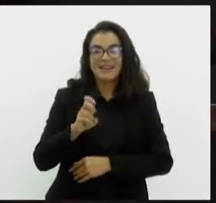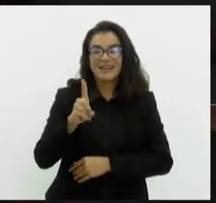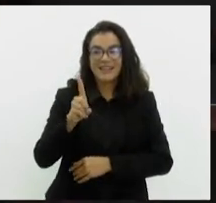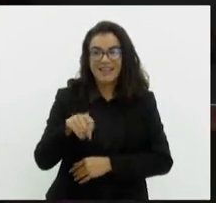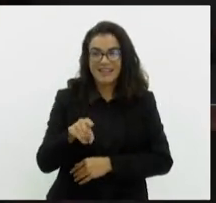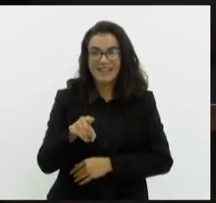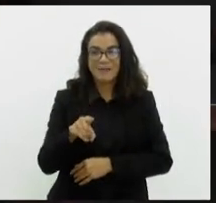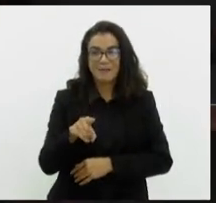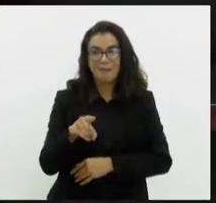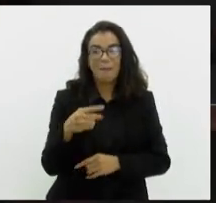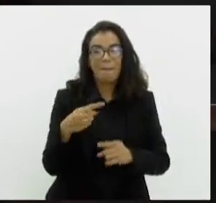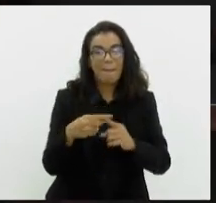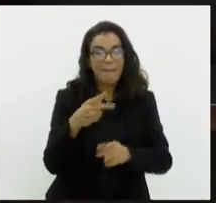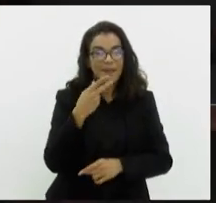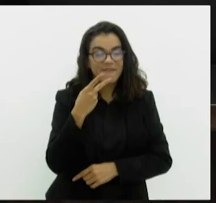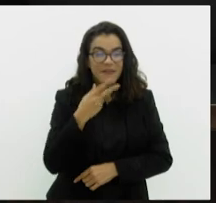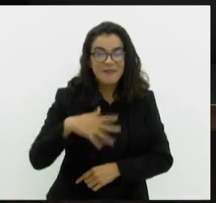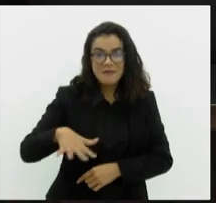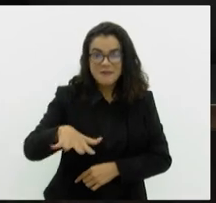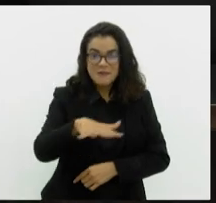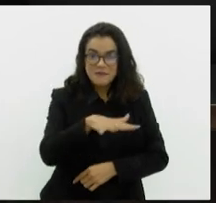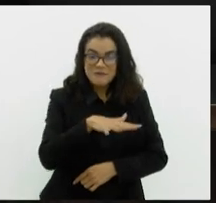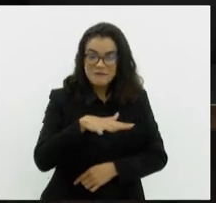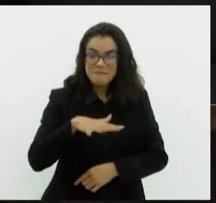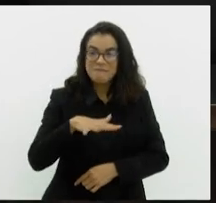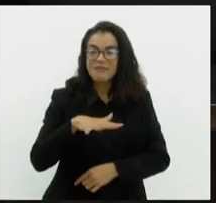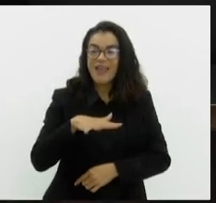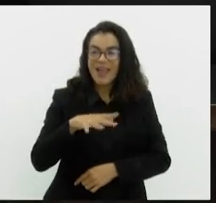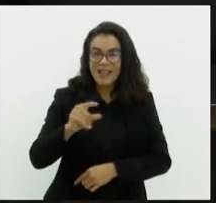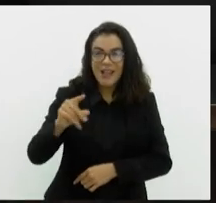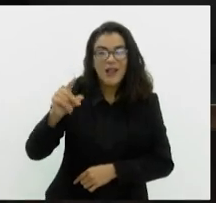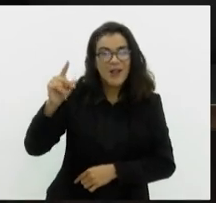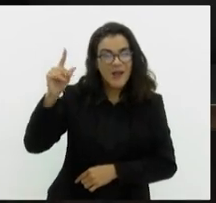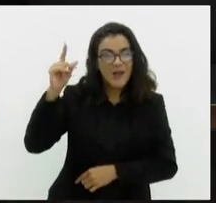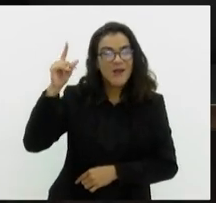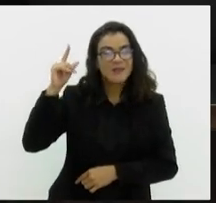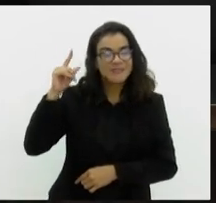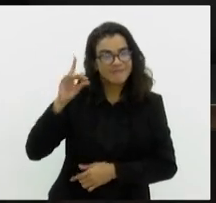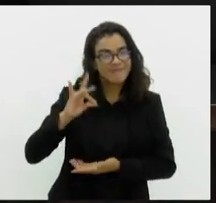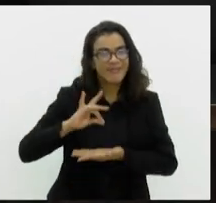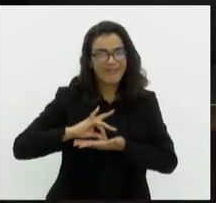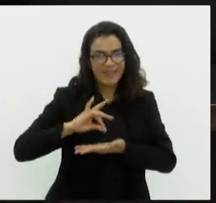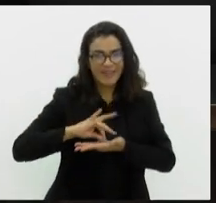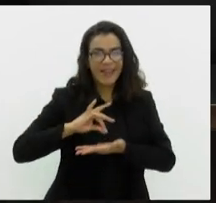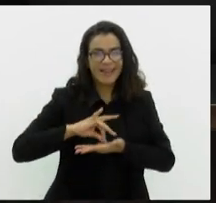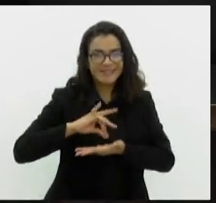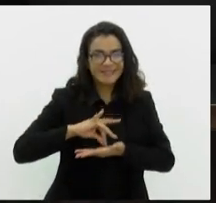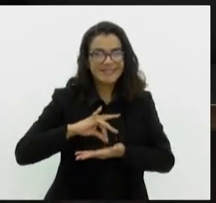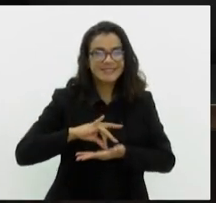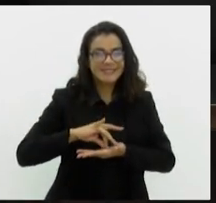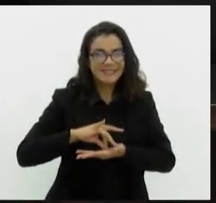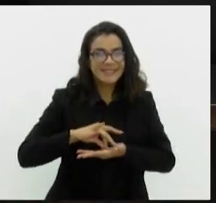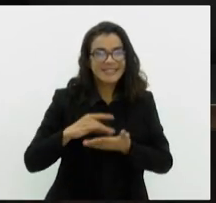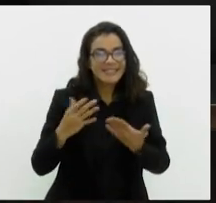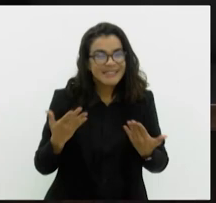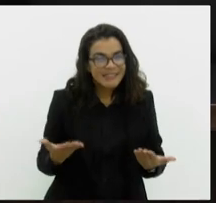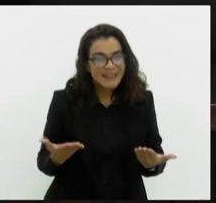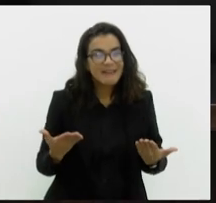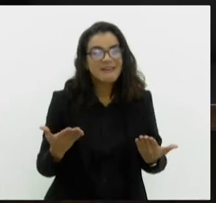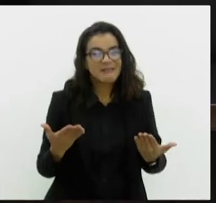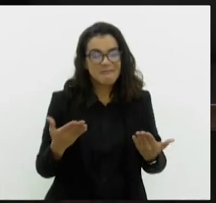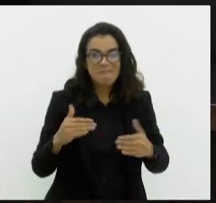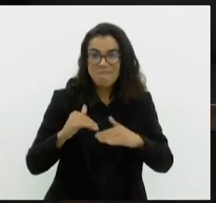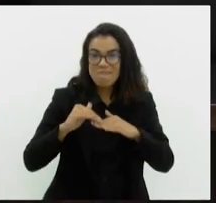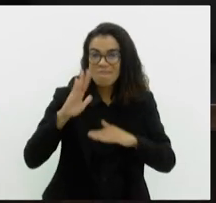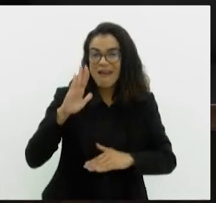Porque quando a gente diz que nossos passos vêm de longe, é de verdade, nossos passos vêm de longe. Então, bota aí mais